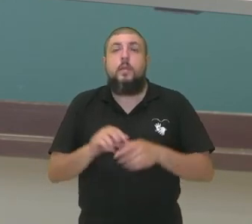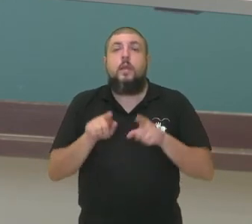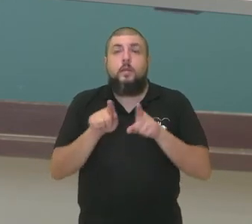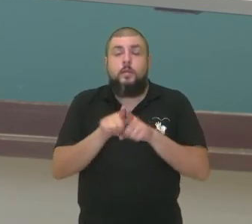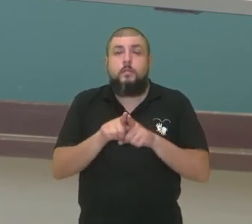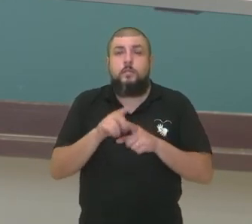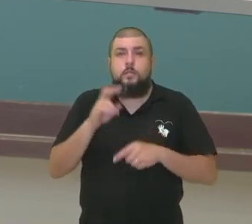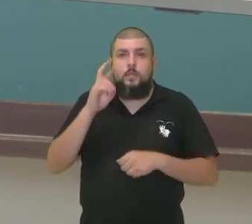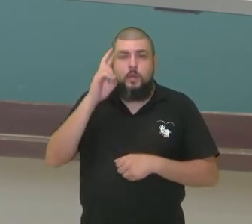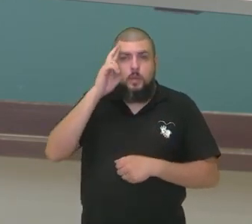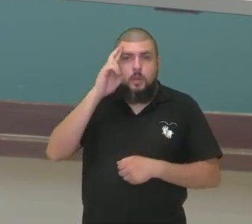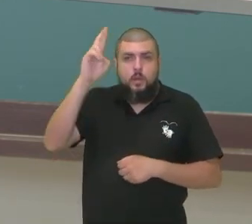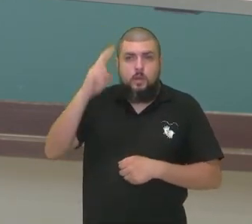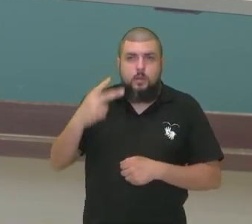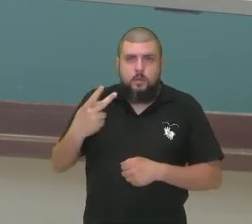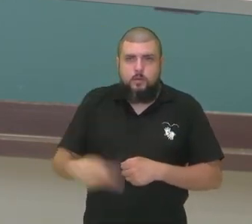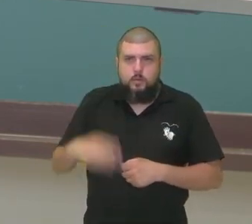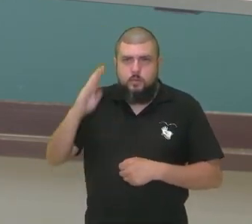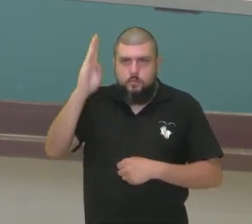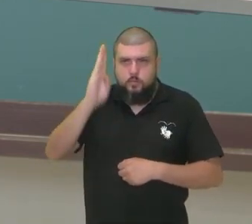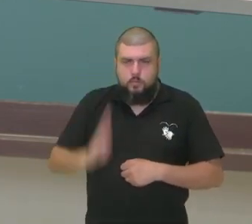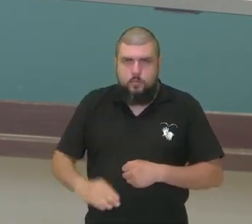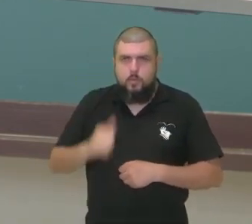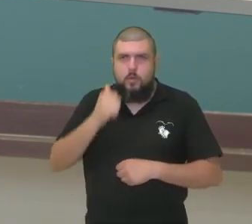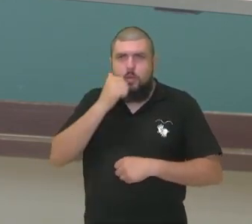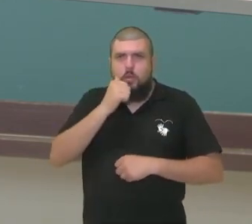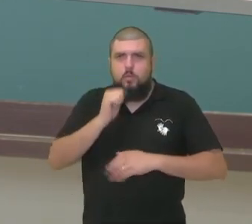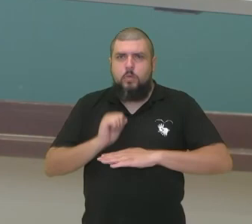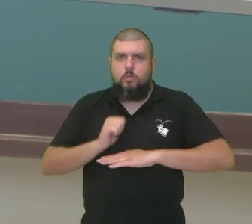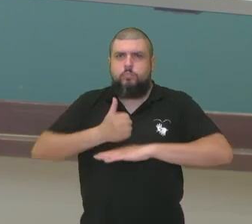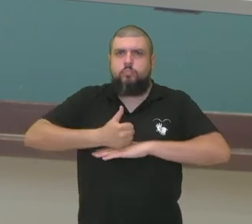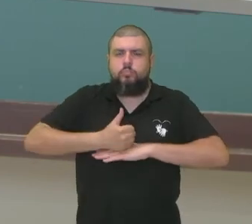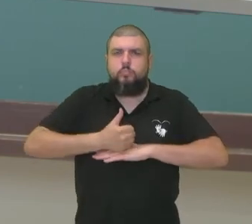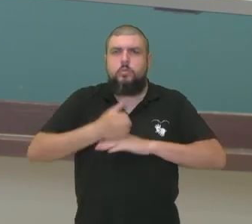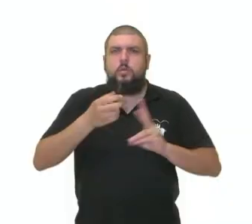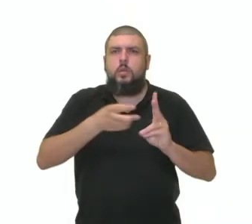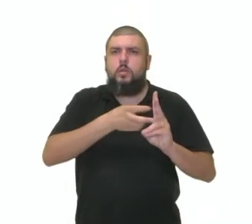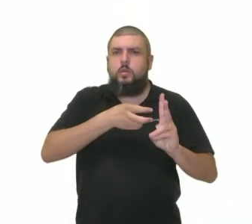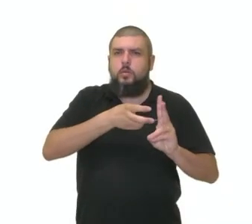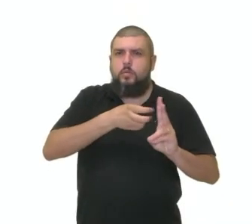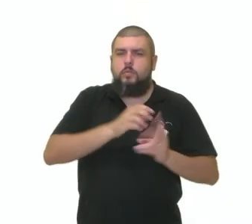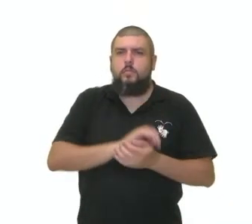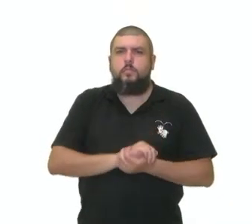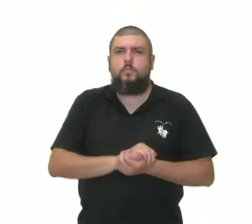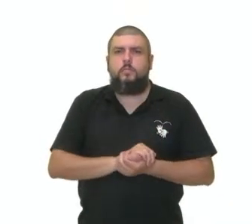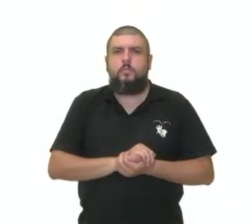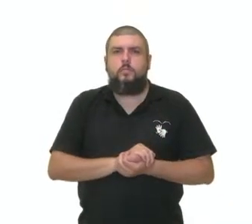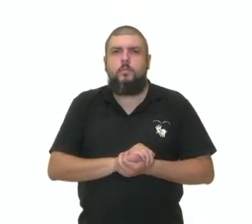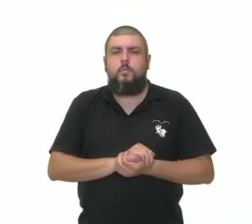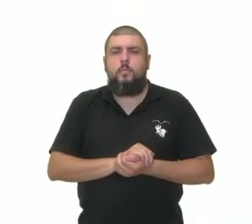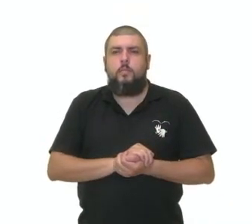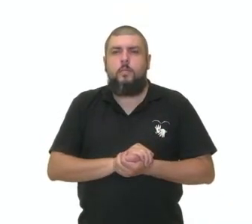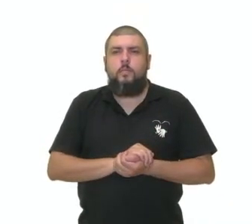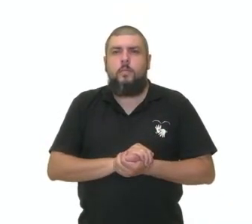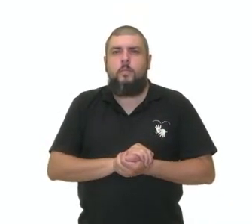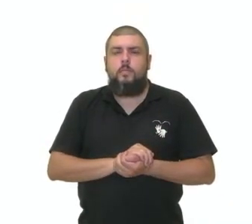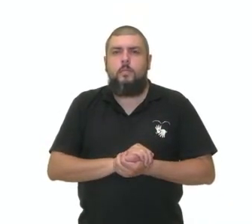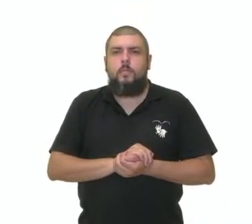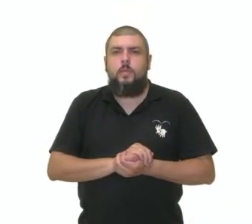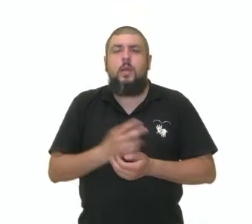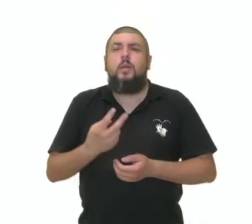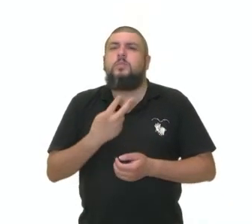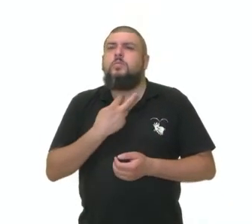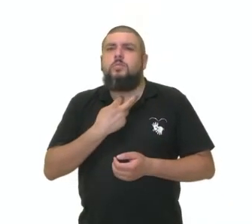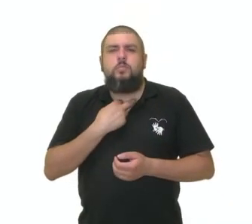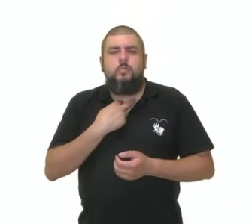liderança brasileira, uma mulher liderança indígena, diz o seguinte: não tem como separar um ser indígena, o fato de